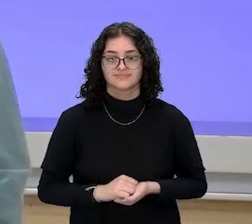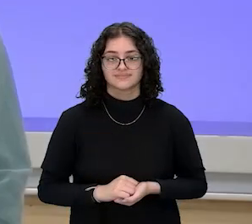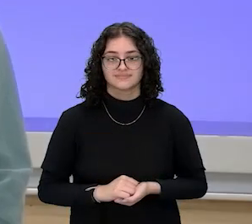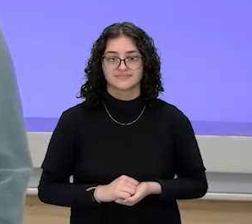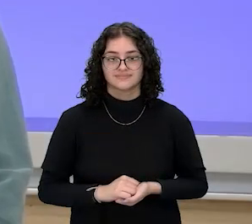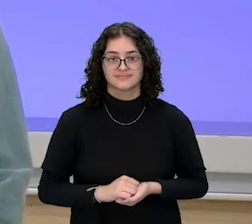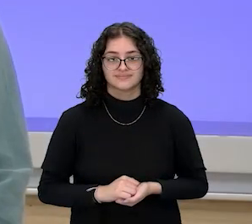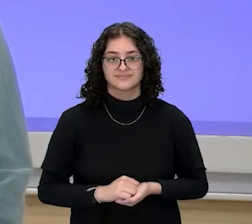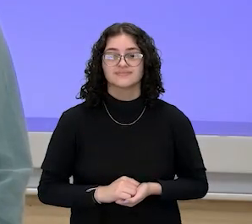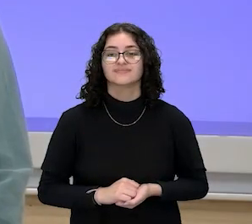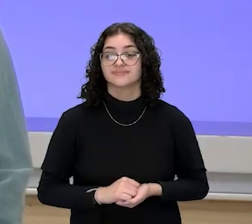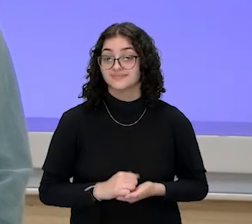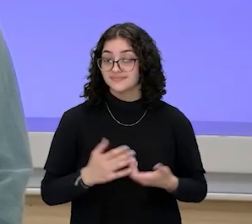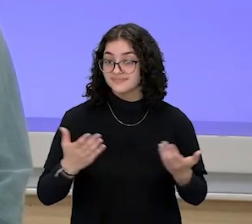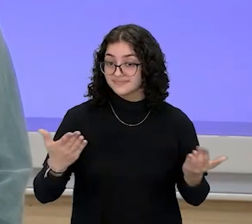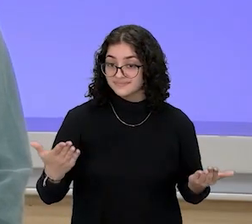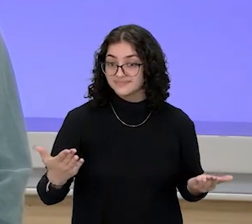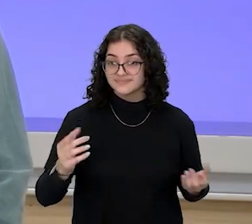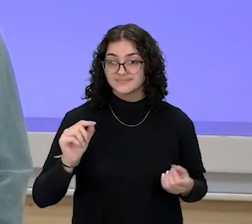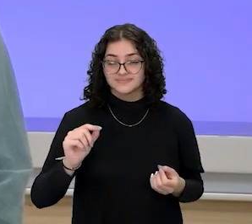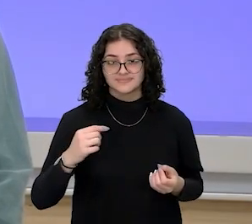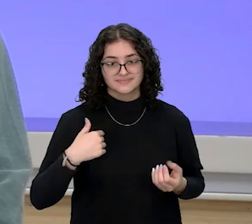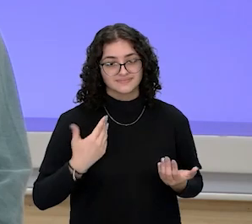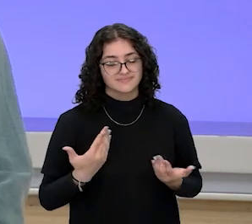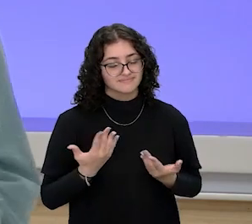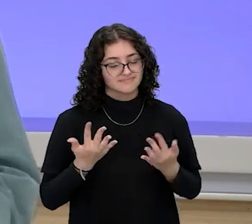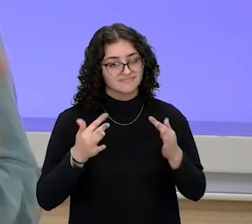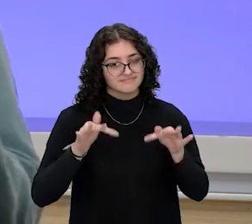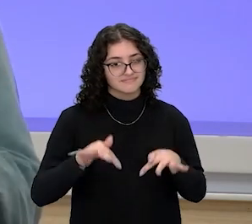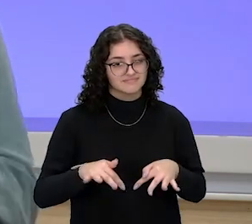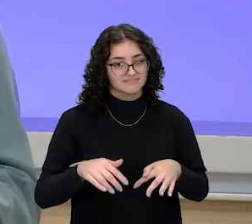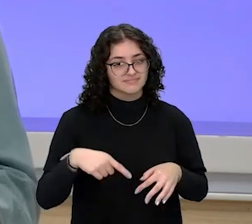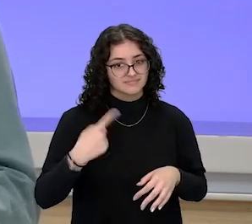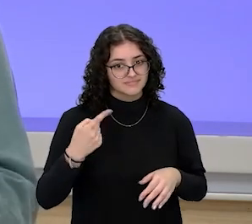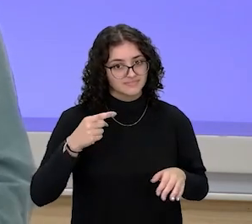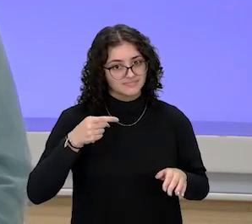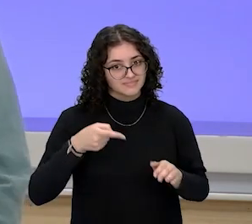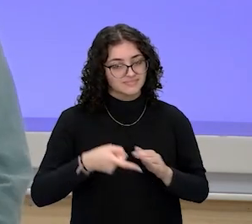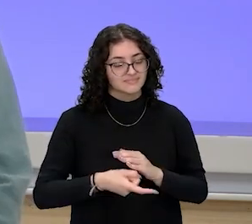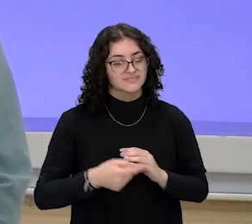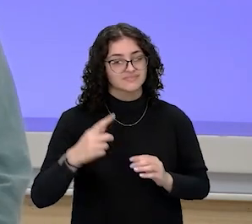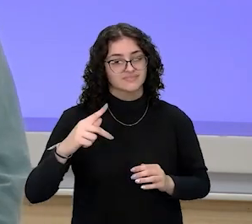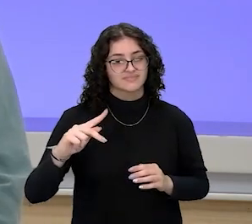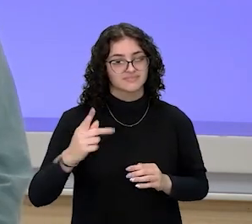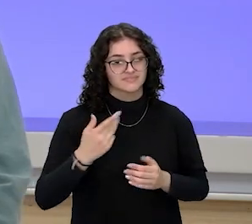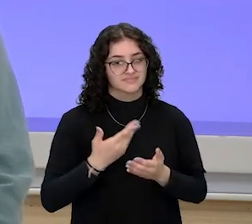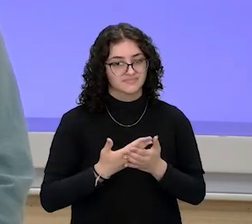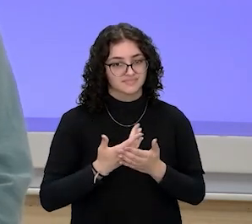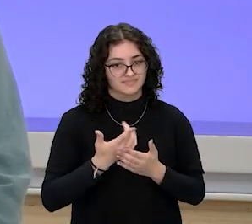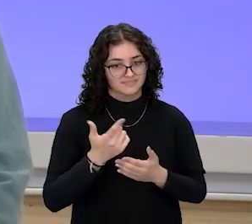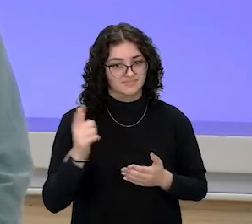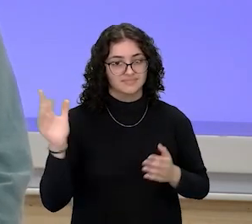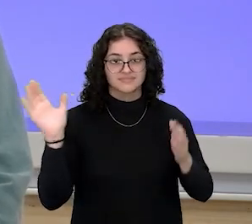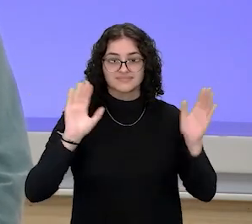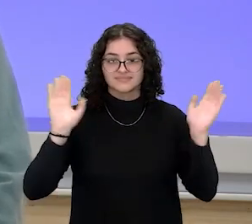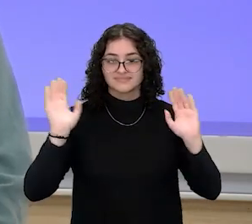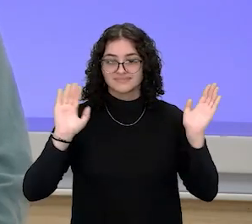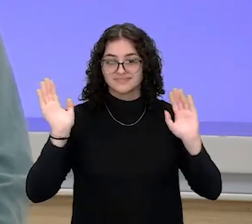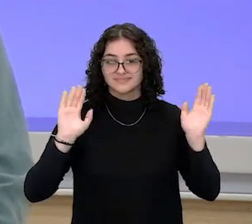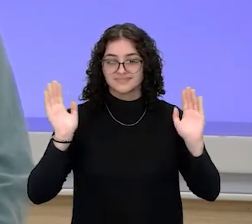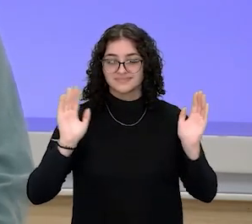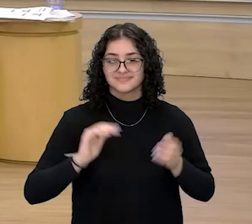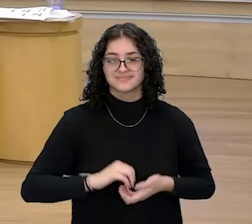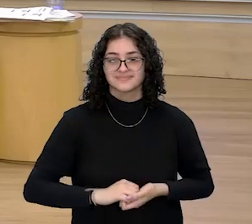pH. Então, pessoal, eu fico por aqui, a gente vai se aprofundar sobre o pH na próxima aula. Tchau, tchau!